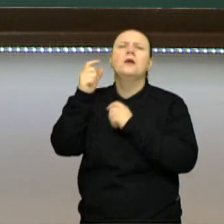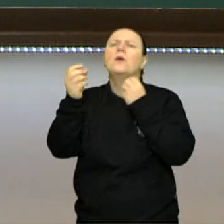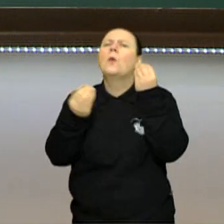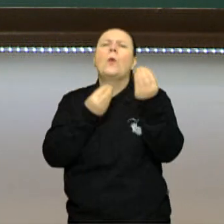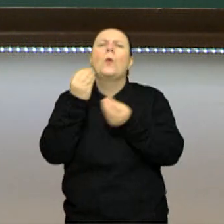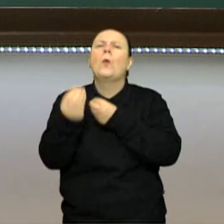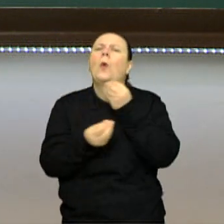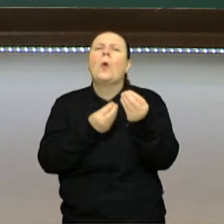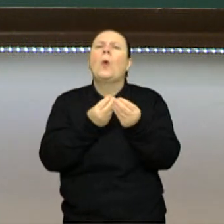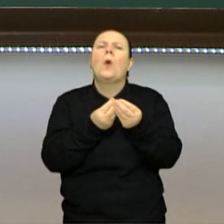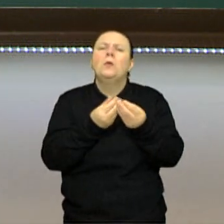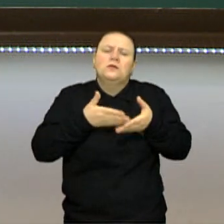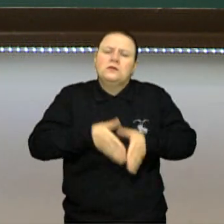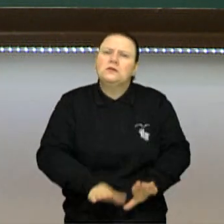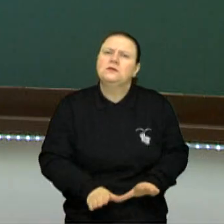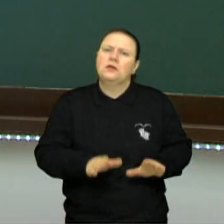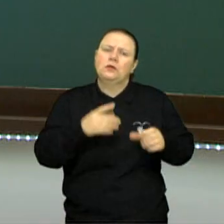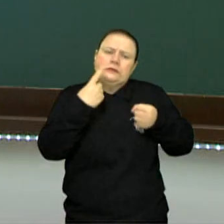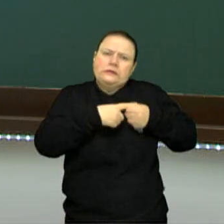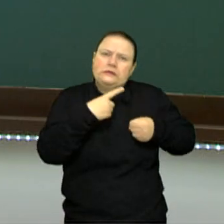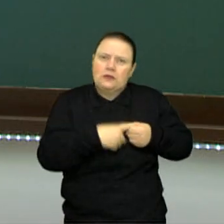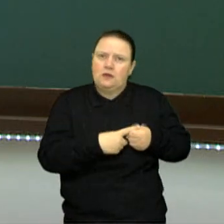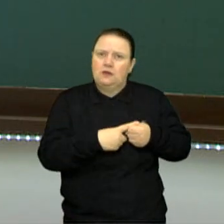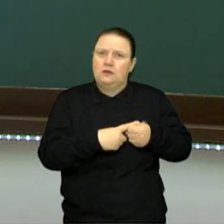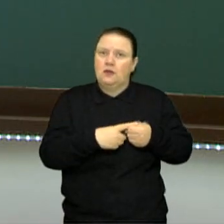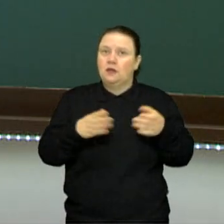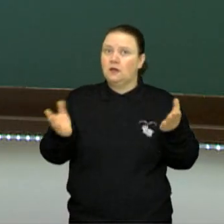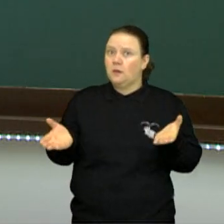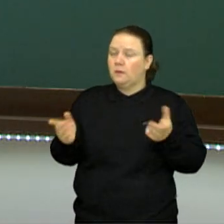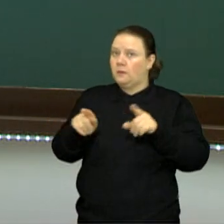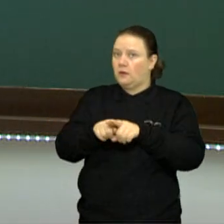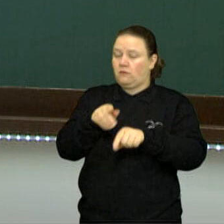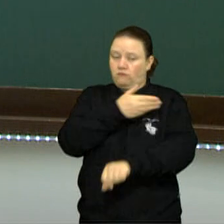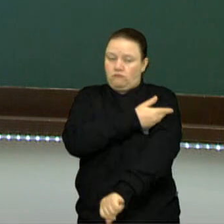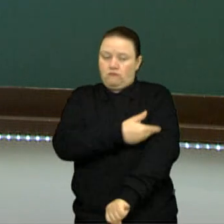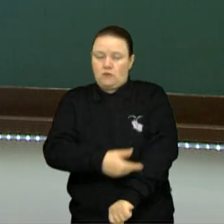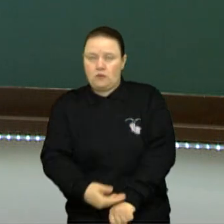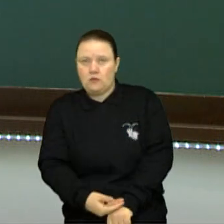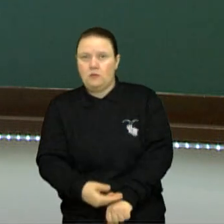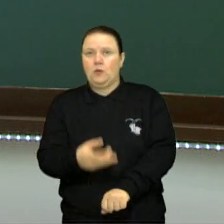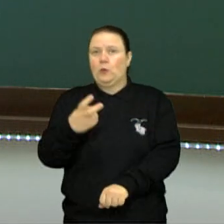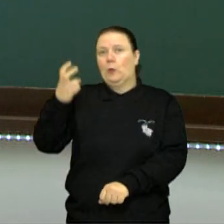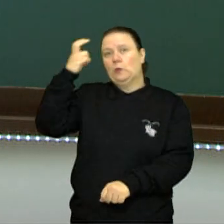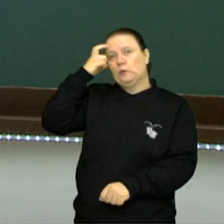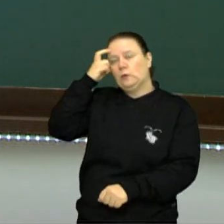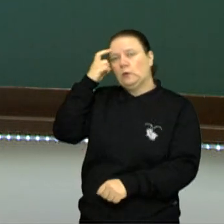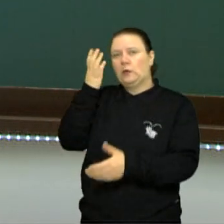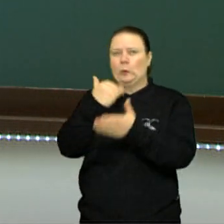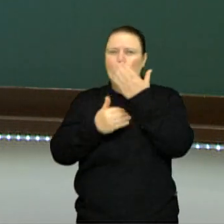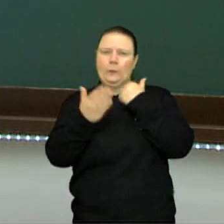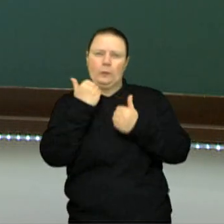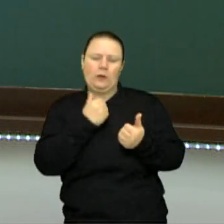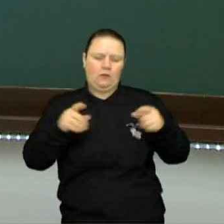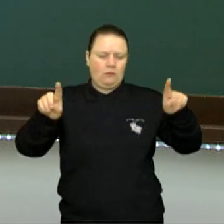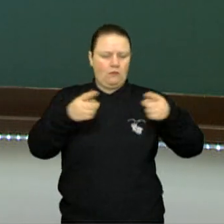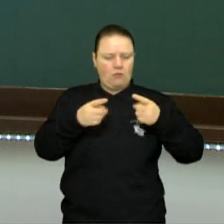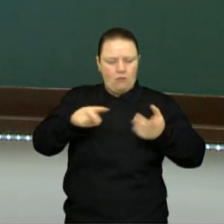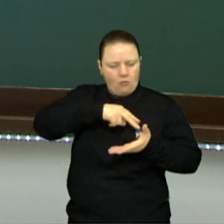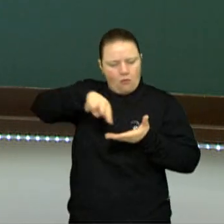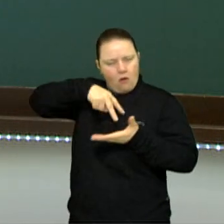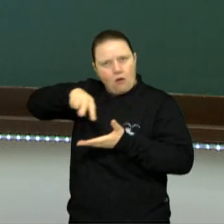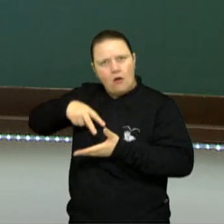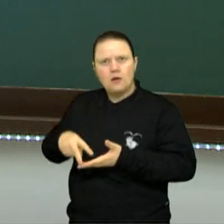história. Que costumes eles trouxeram desses lugares, né? Comidas, músicas, danças, quais eram esses